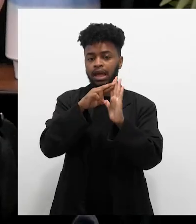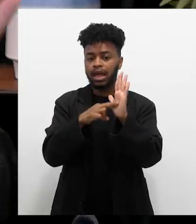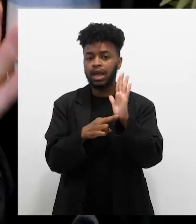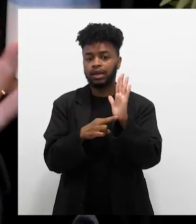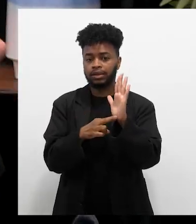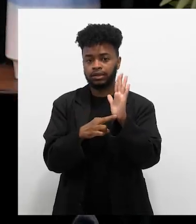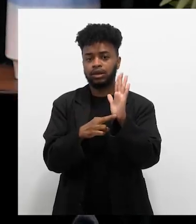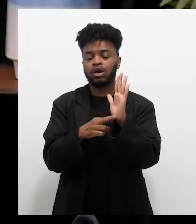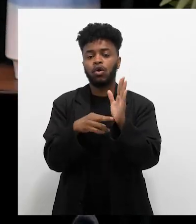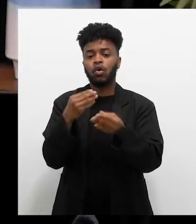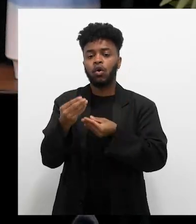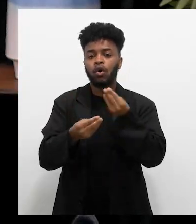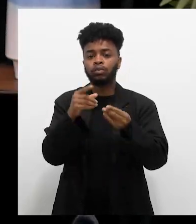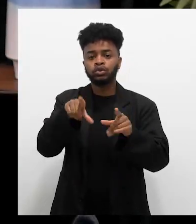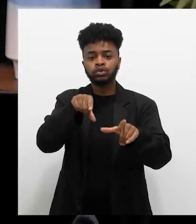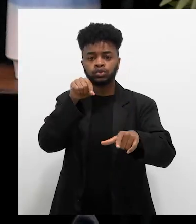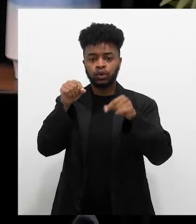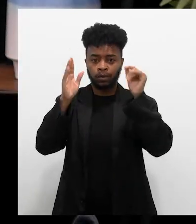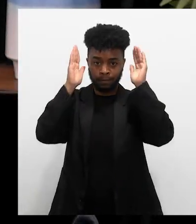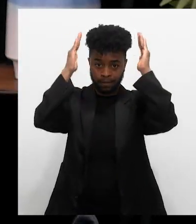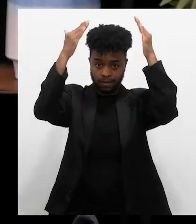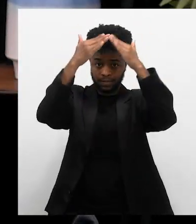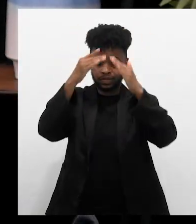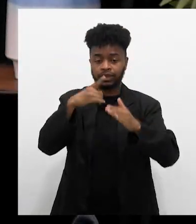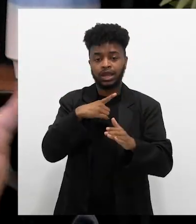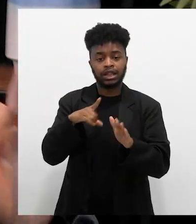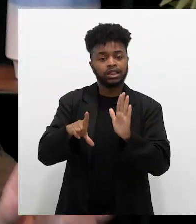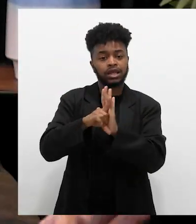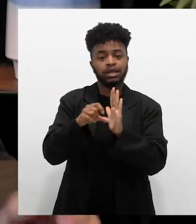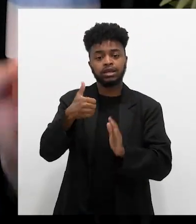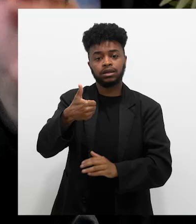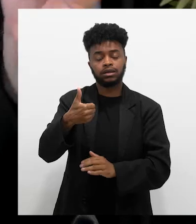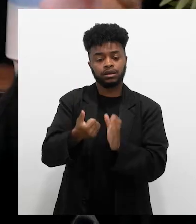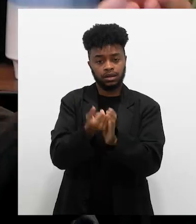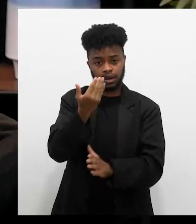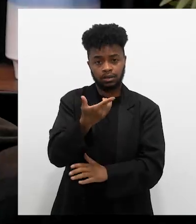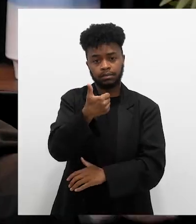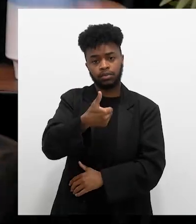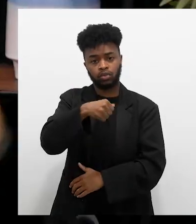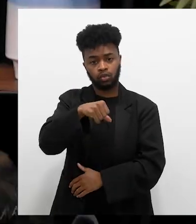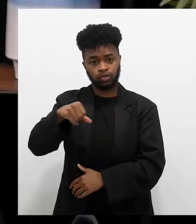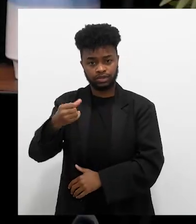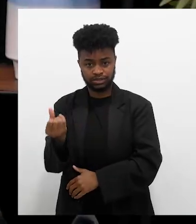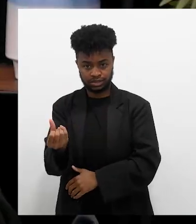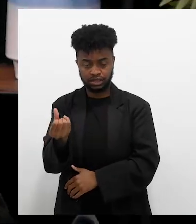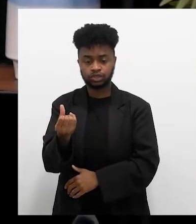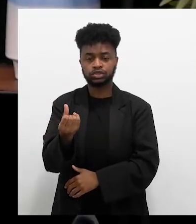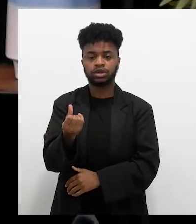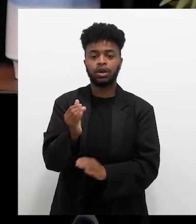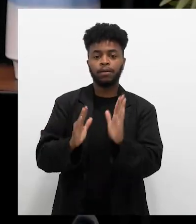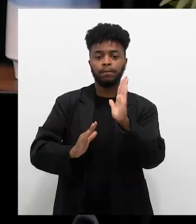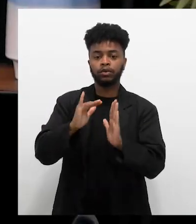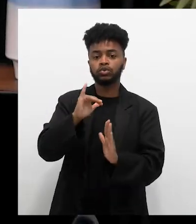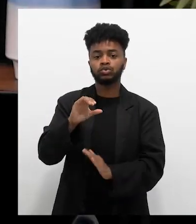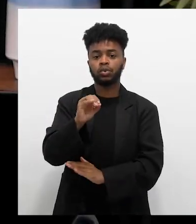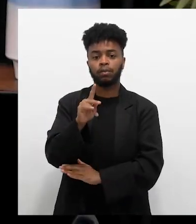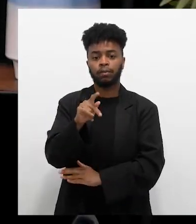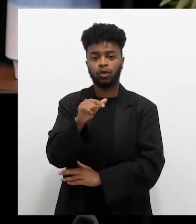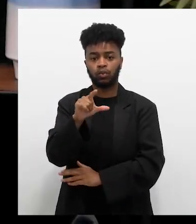chama Universi Dominici Gregis. É uma lei de 1996 do tempo de São João Paulo II, que